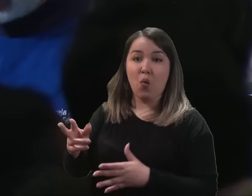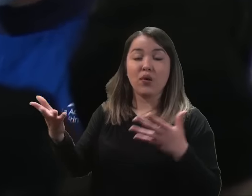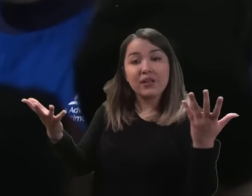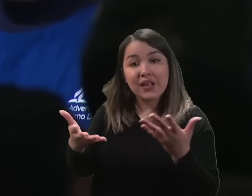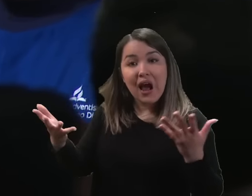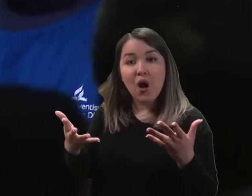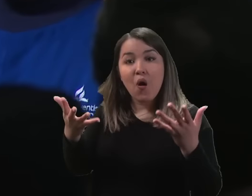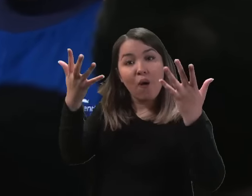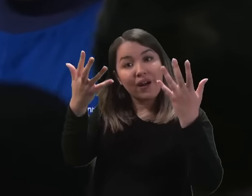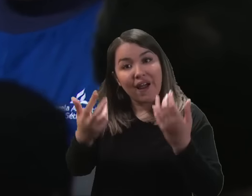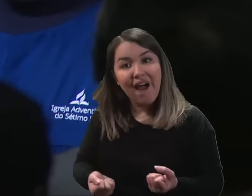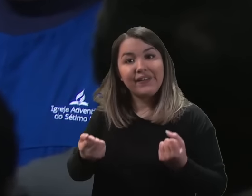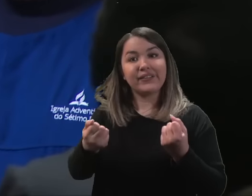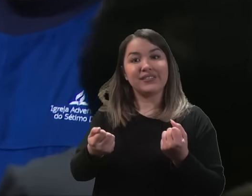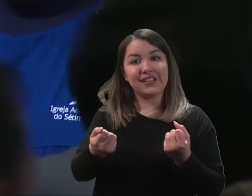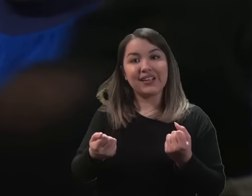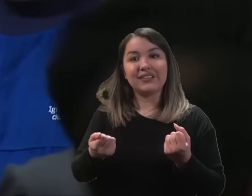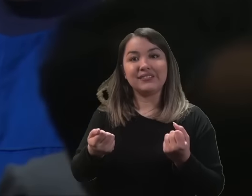mensagem